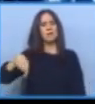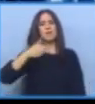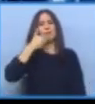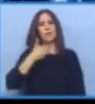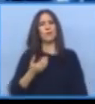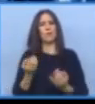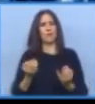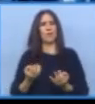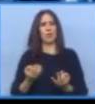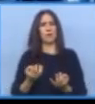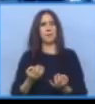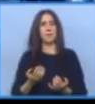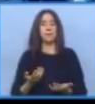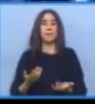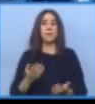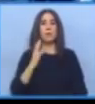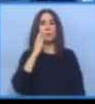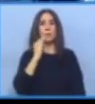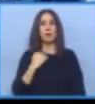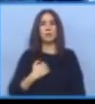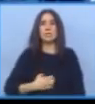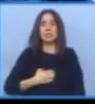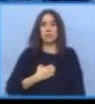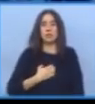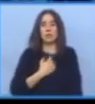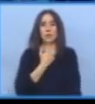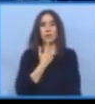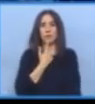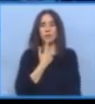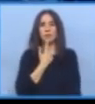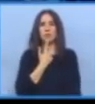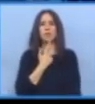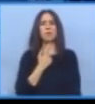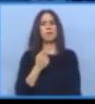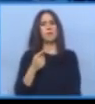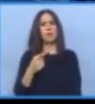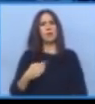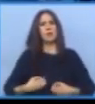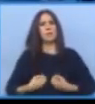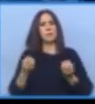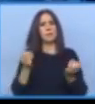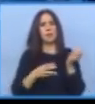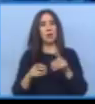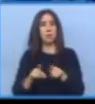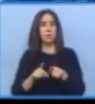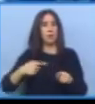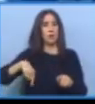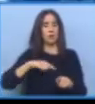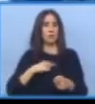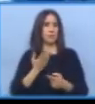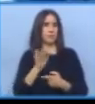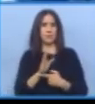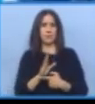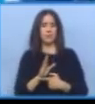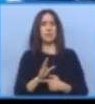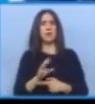E eu acho que faz muito sentido eles partilharem isto, assim como nós, por exemplo, podemos